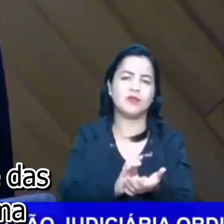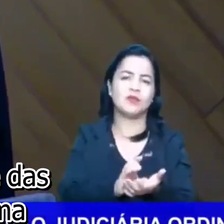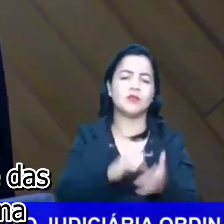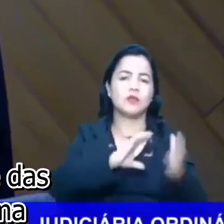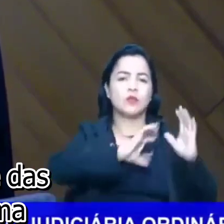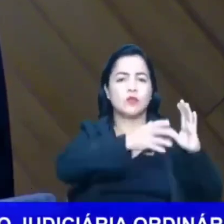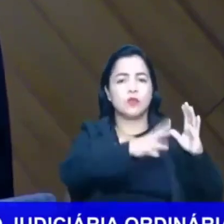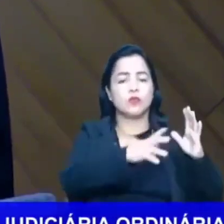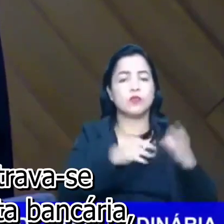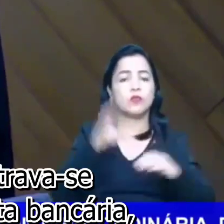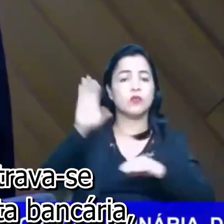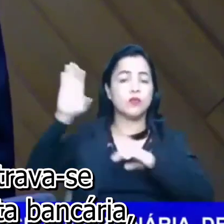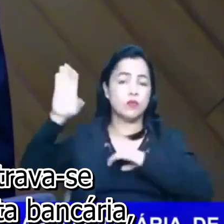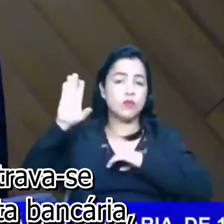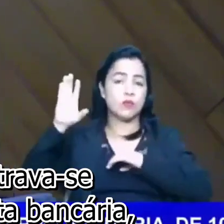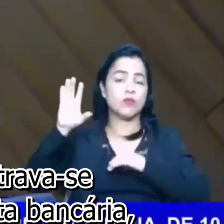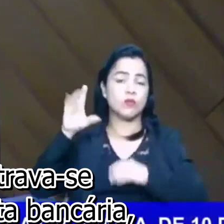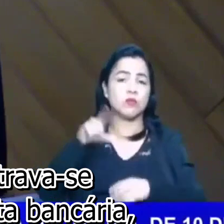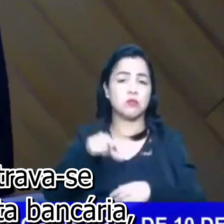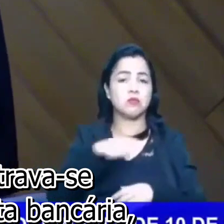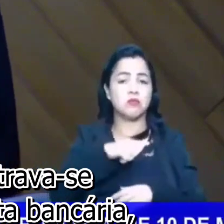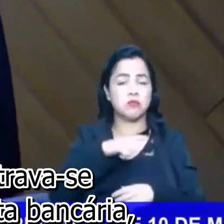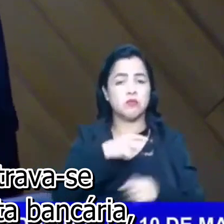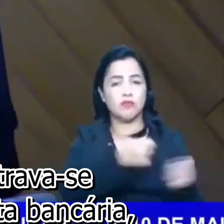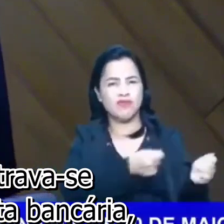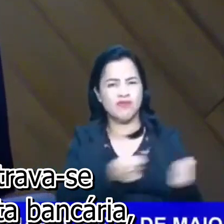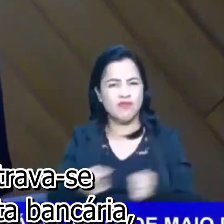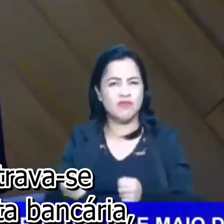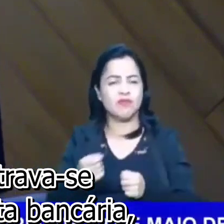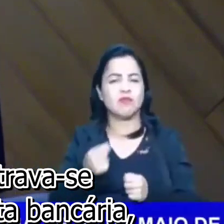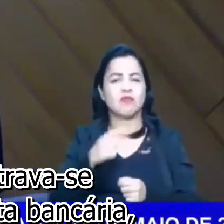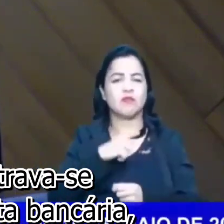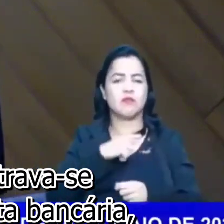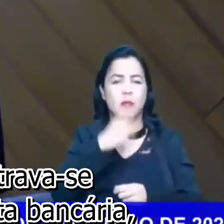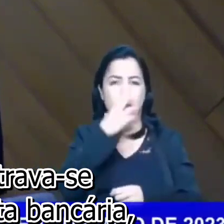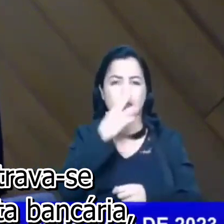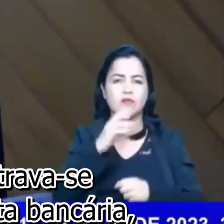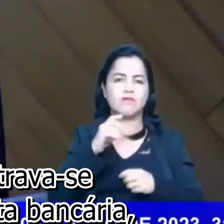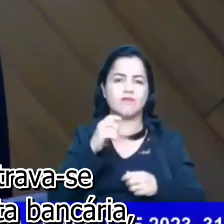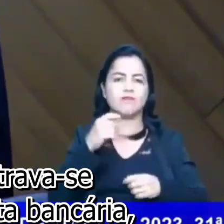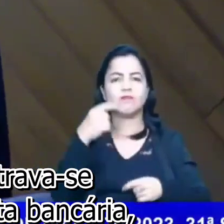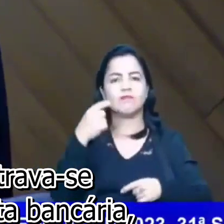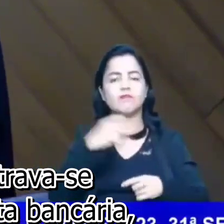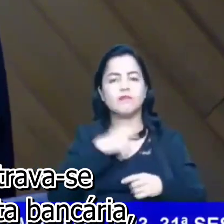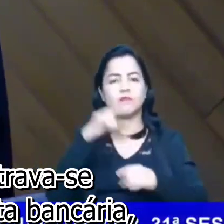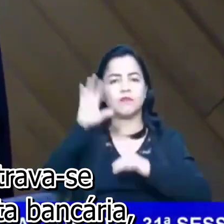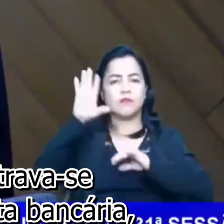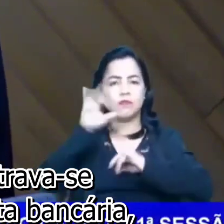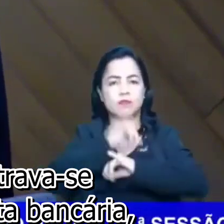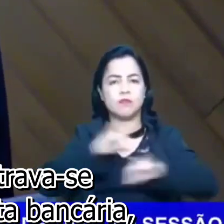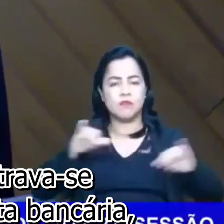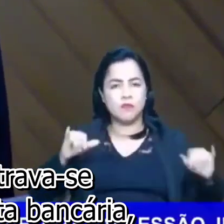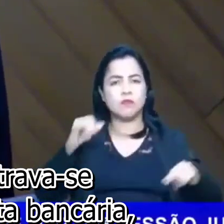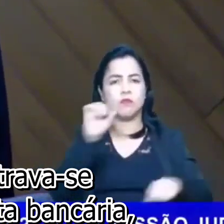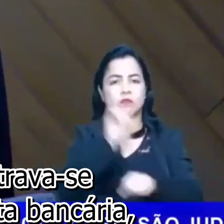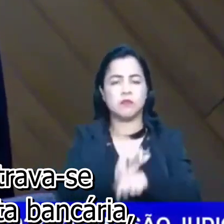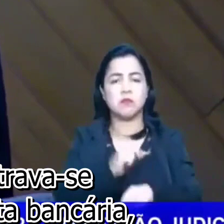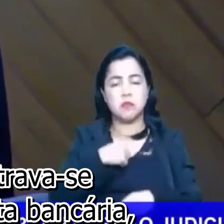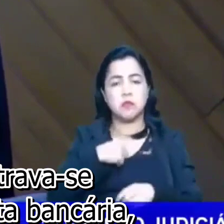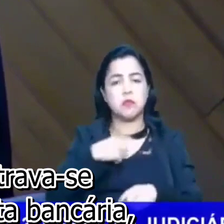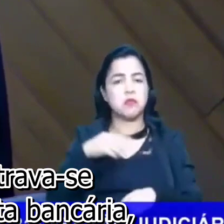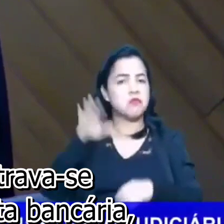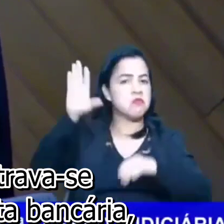partidárias à então candidata, uma vez que o seu registro de candidatura encontrava-se impugnado. A candidata não chegou a abrir